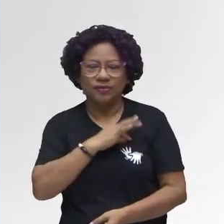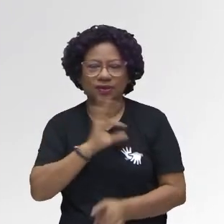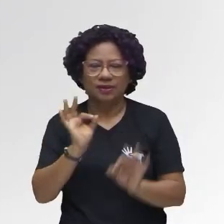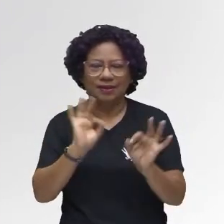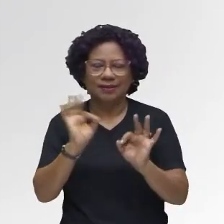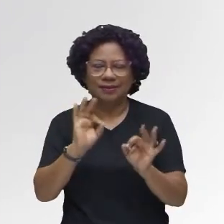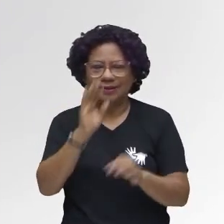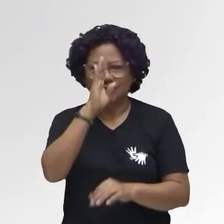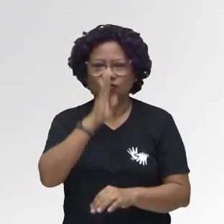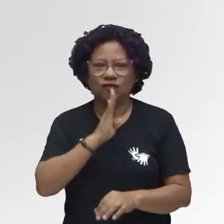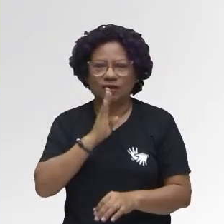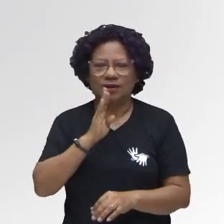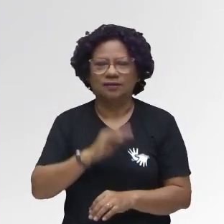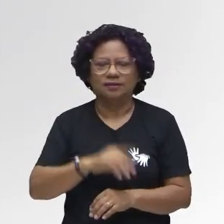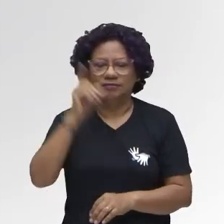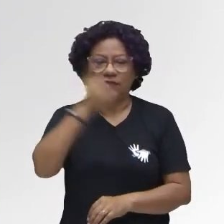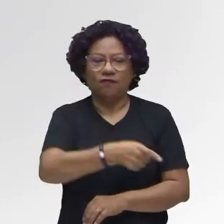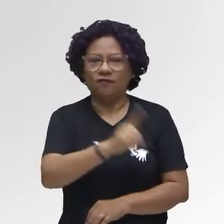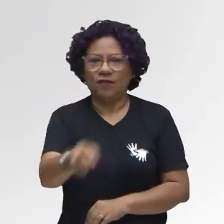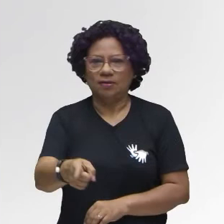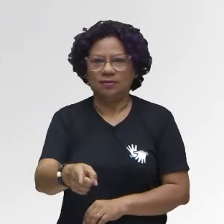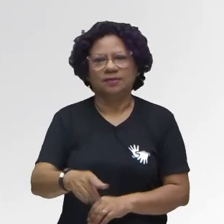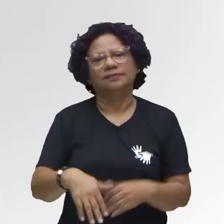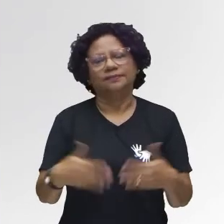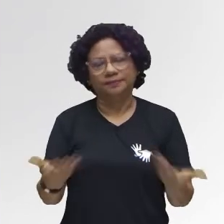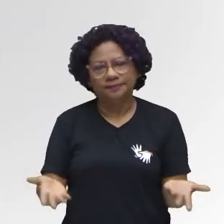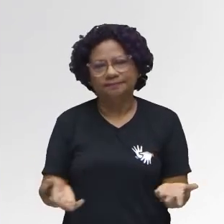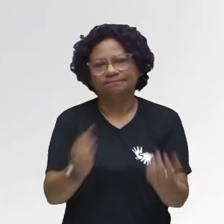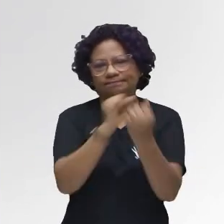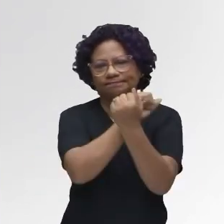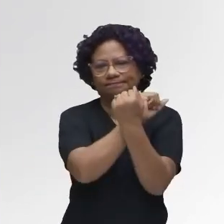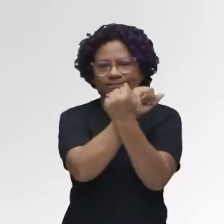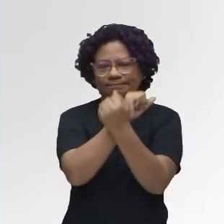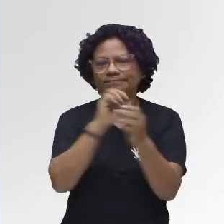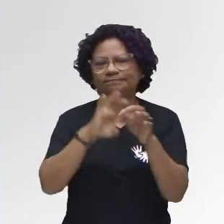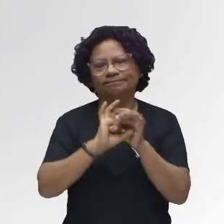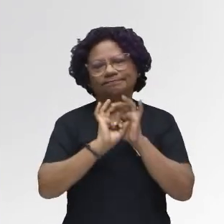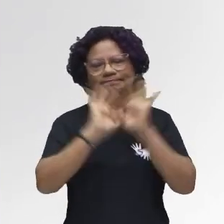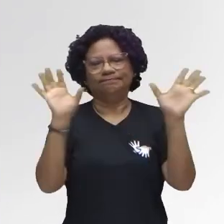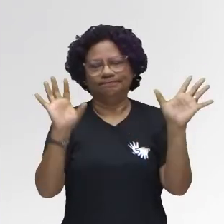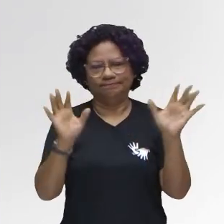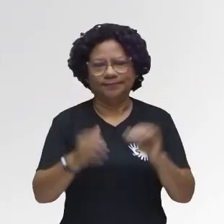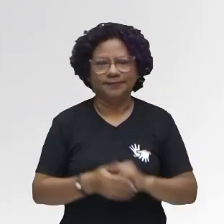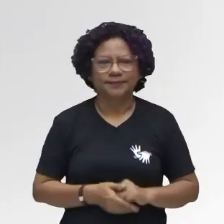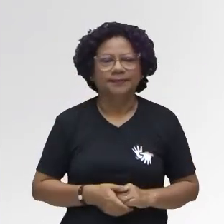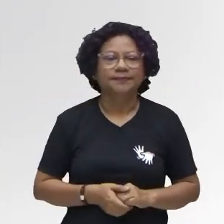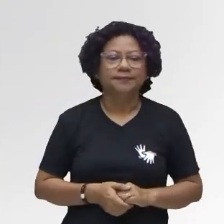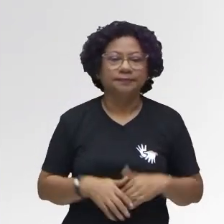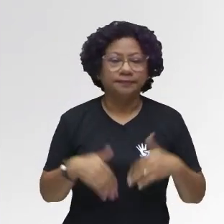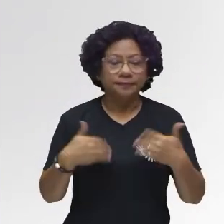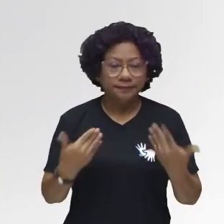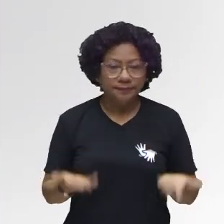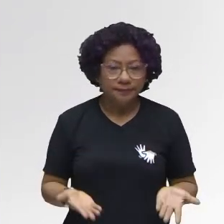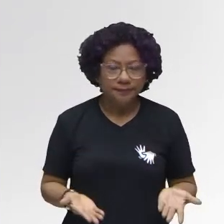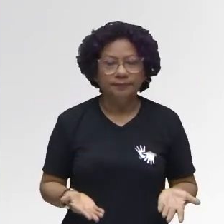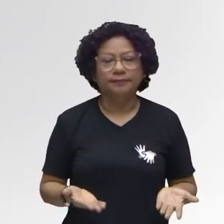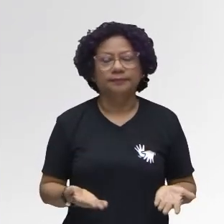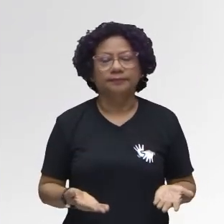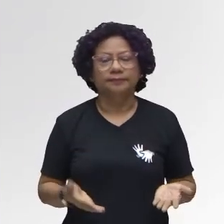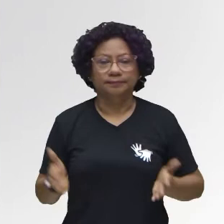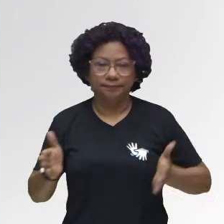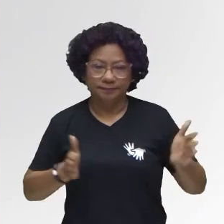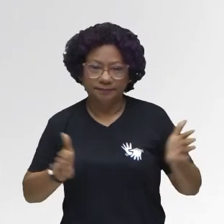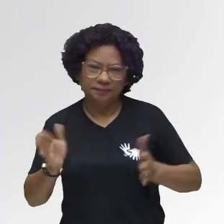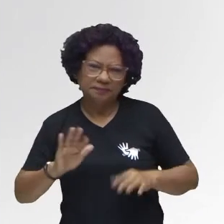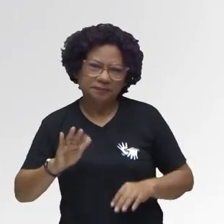produtos para que se possa produzir mais e eu consiga obter um lucro. Então, nesse período, mais ou